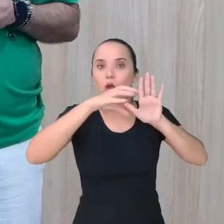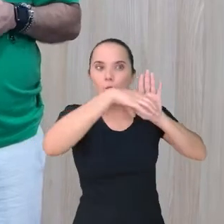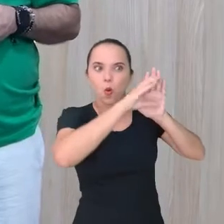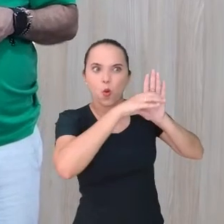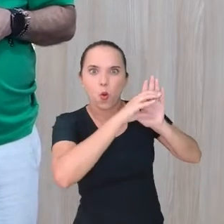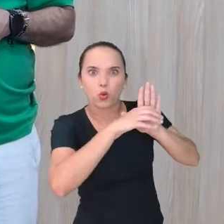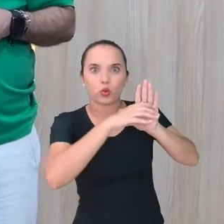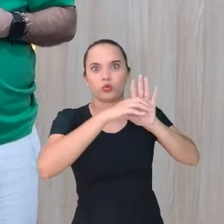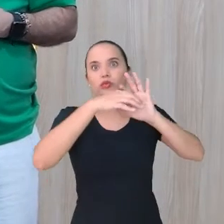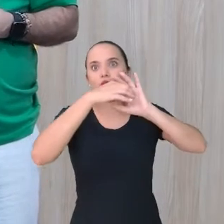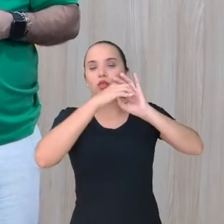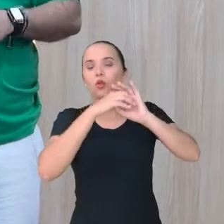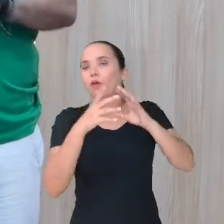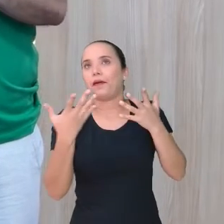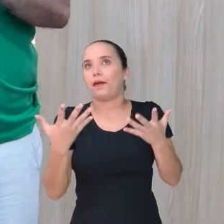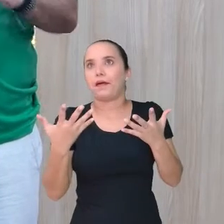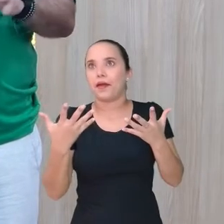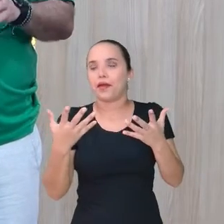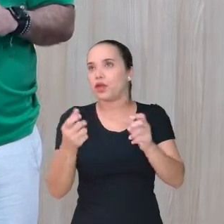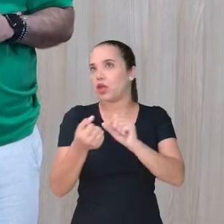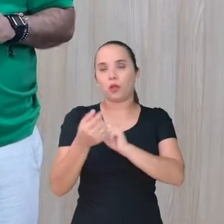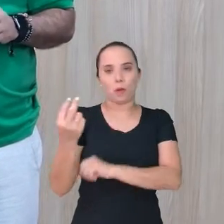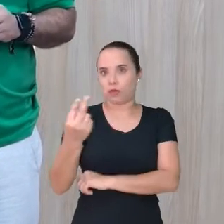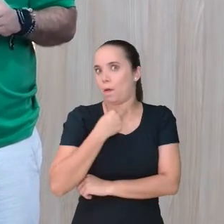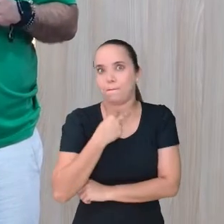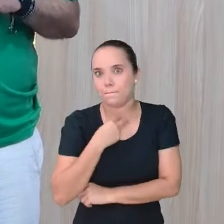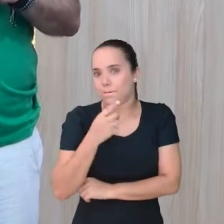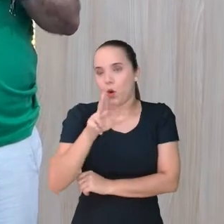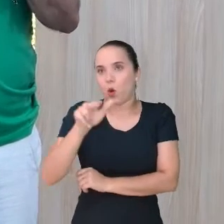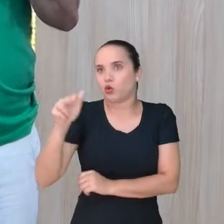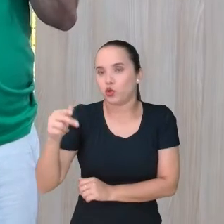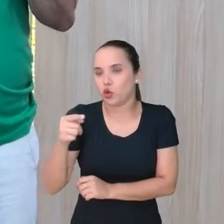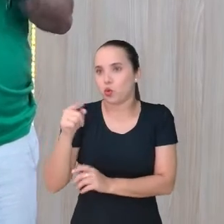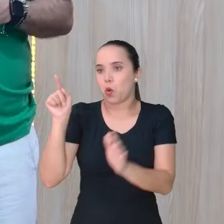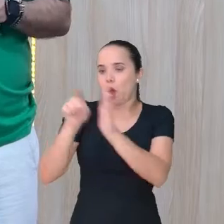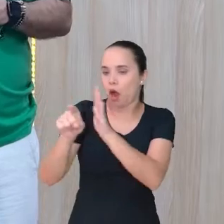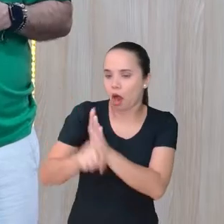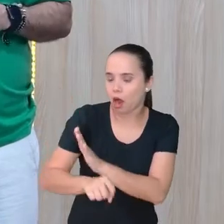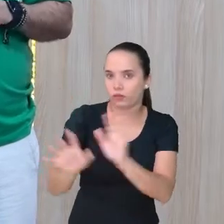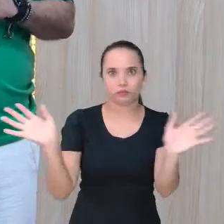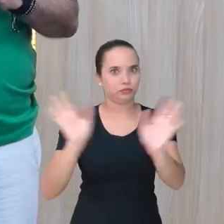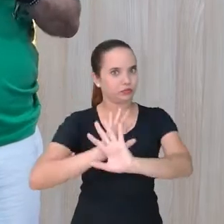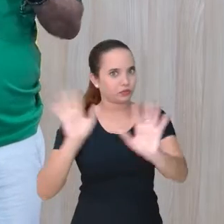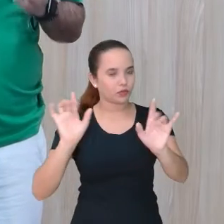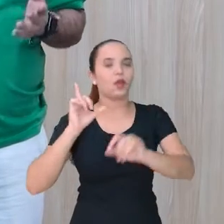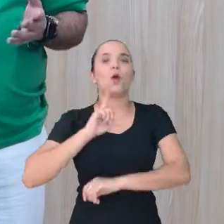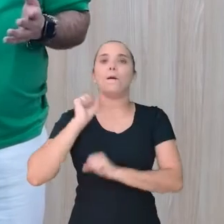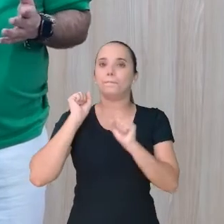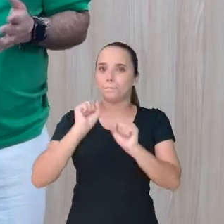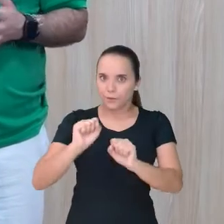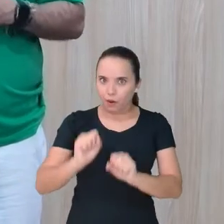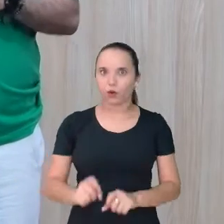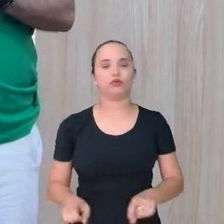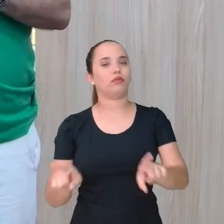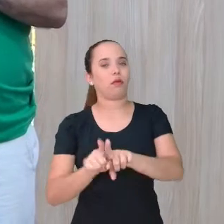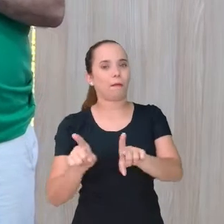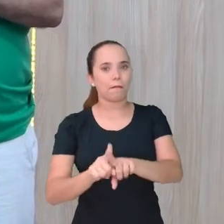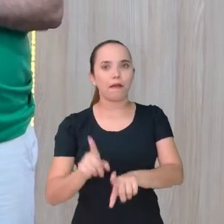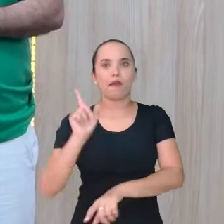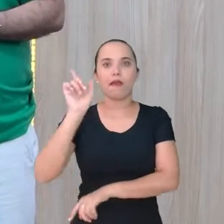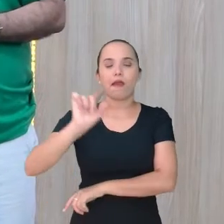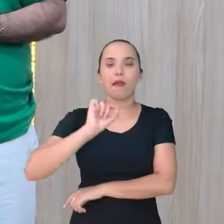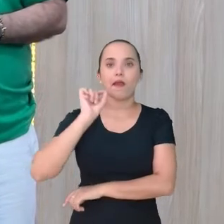absoluto, ou seja, um conceito, né, que não pode ser questionado, então não é um dogma, A liberdade de expressão é